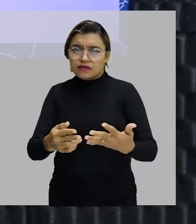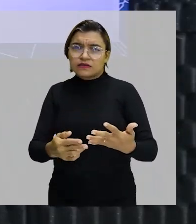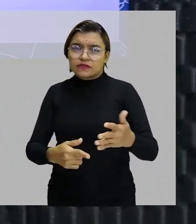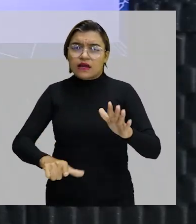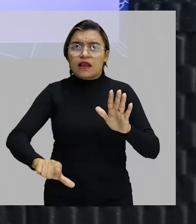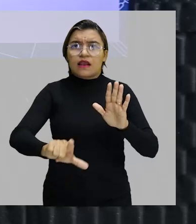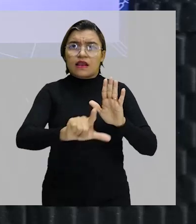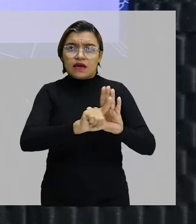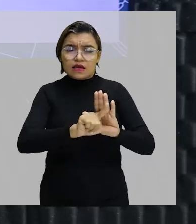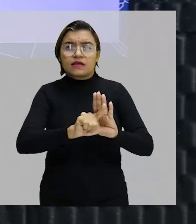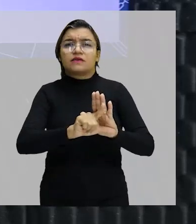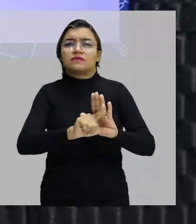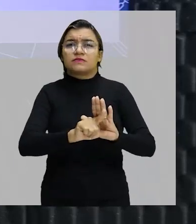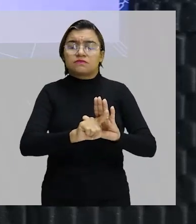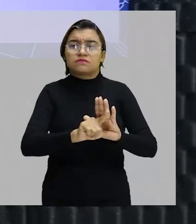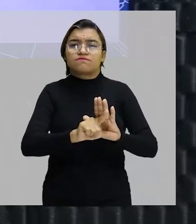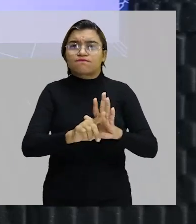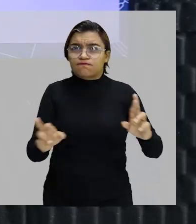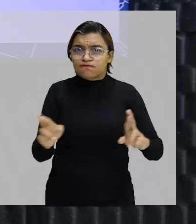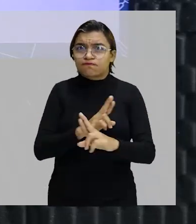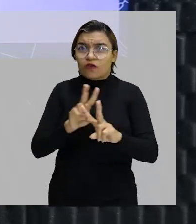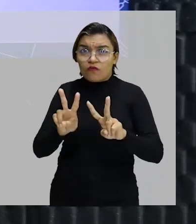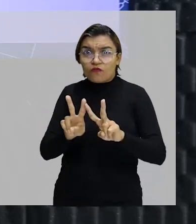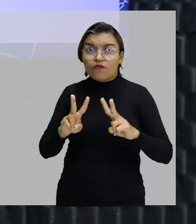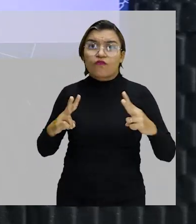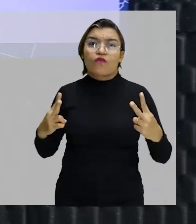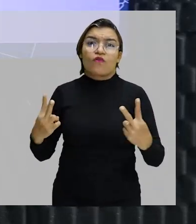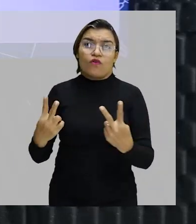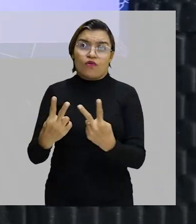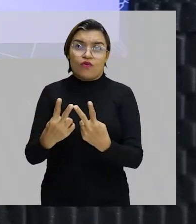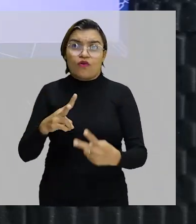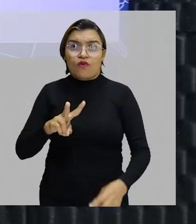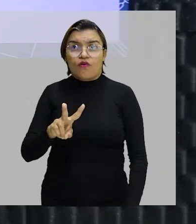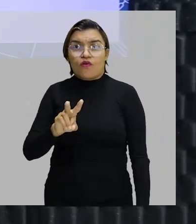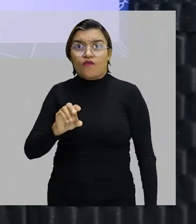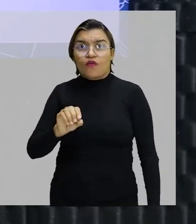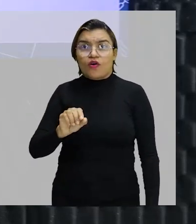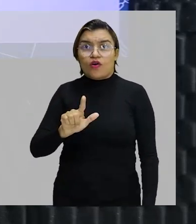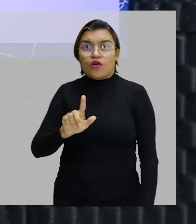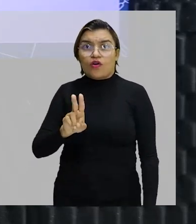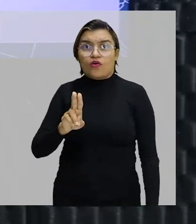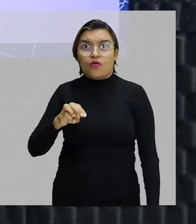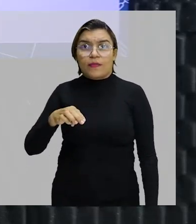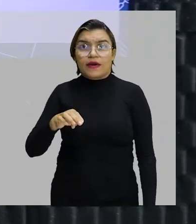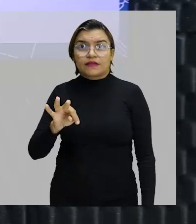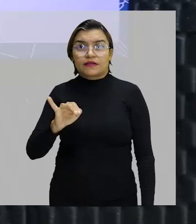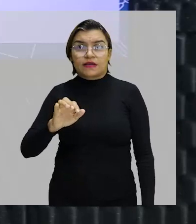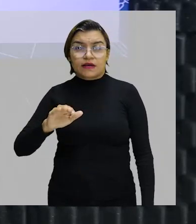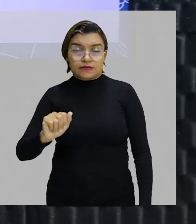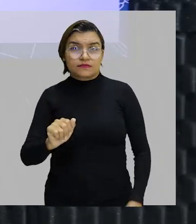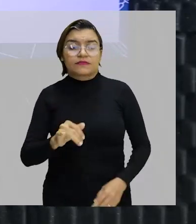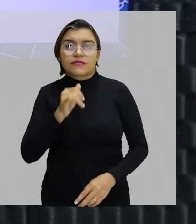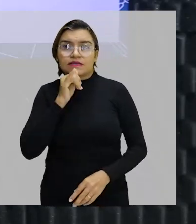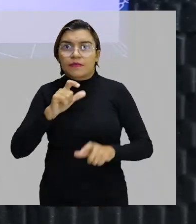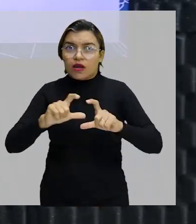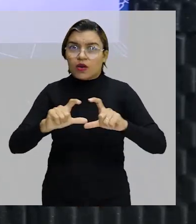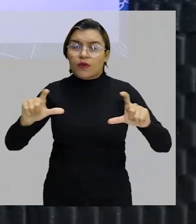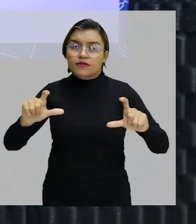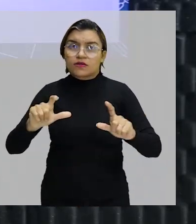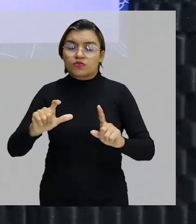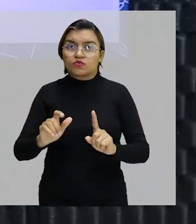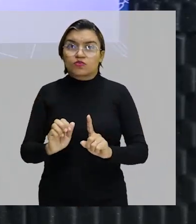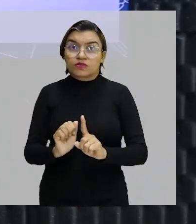leis volumétricas, a relação com o volume, tudo bem? A equação geral dos gases. Nós